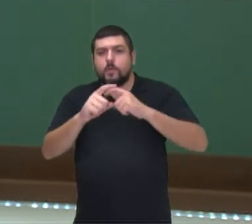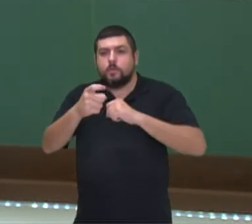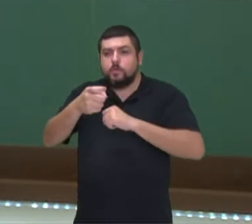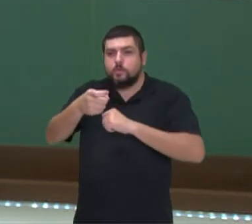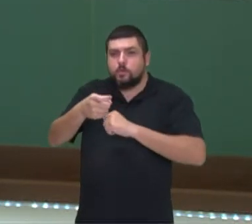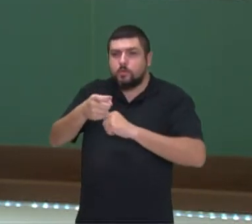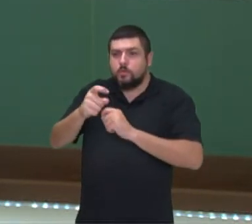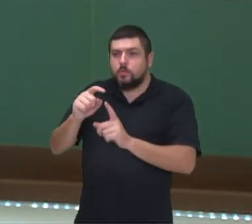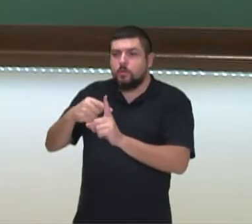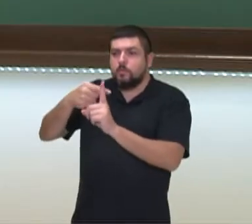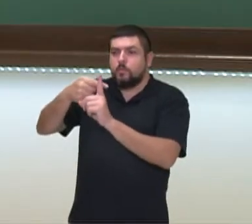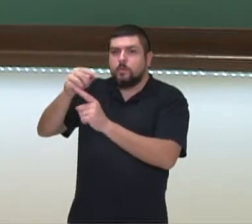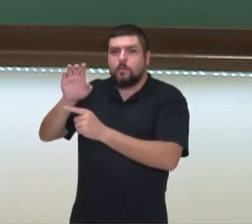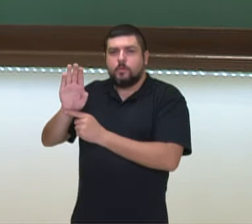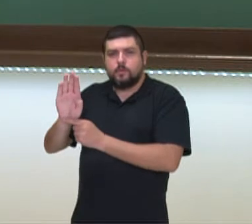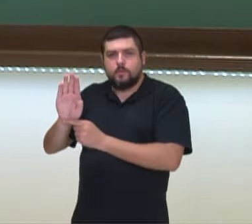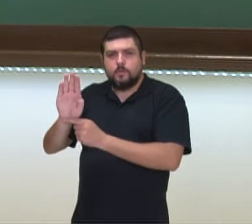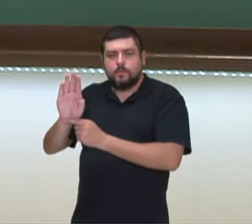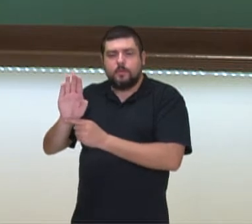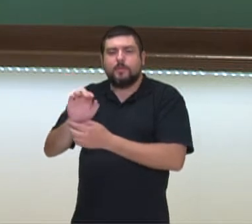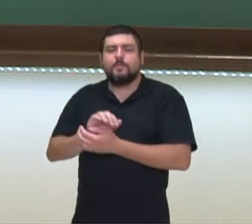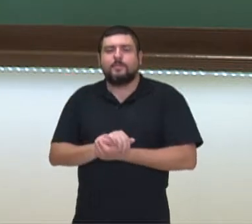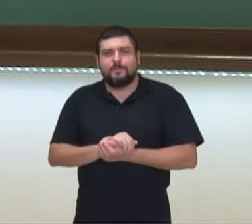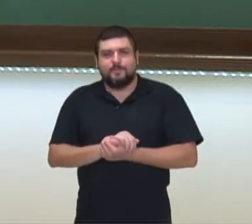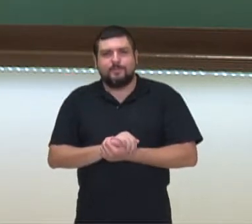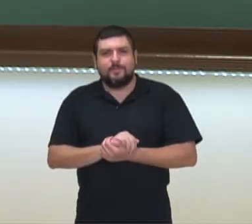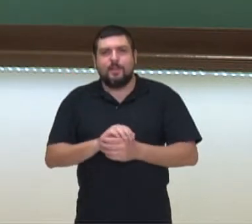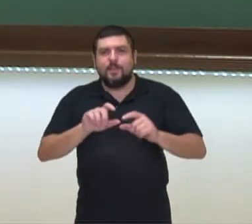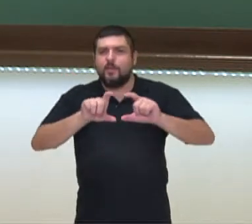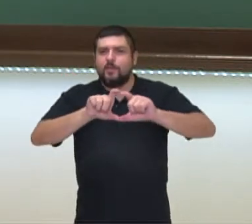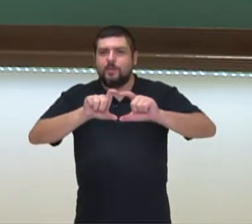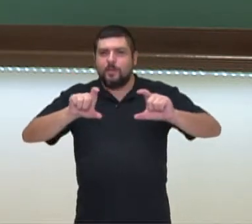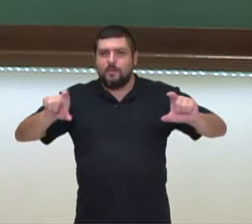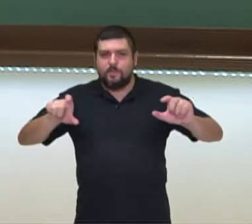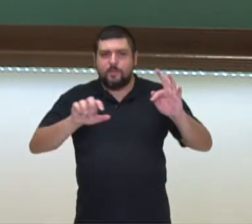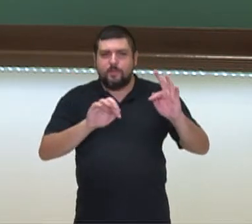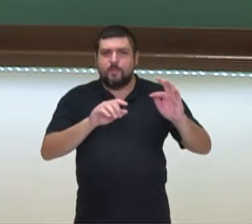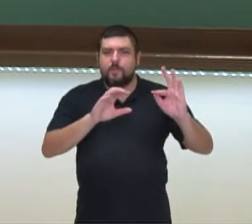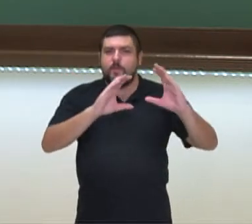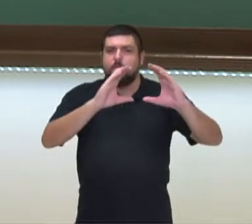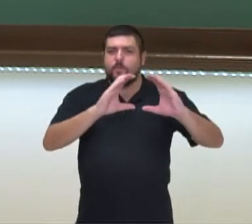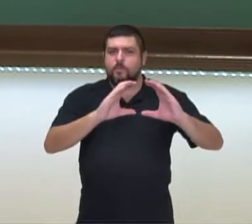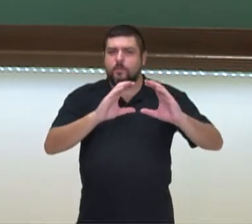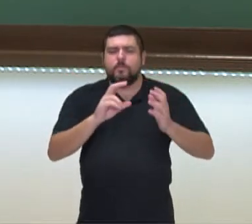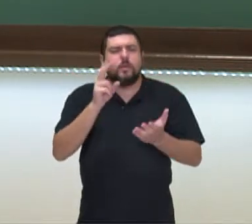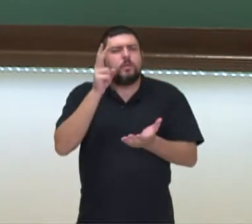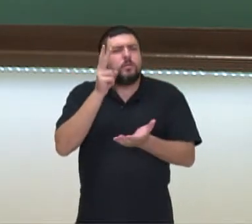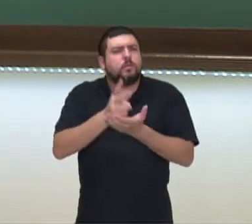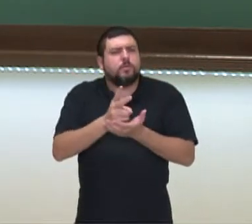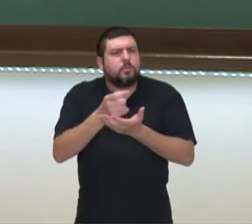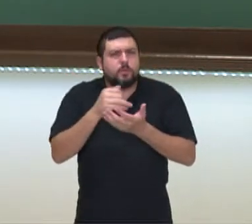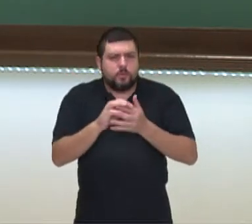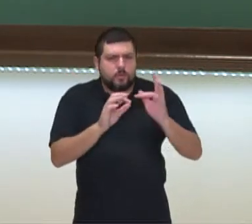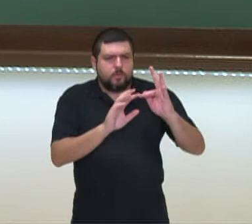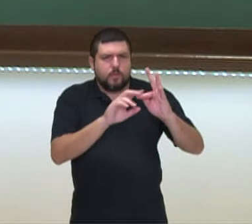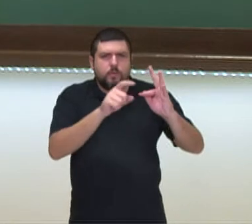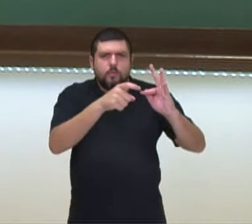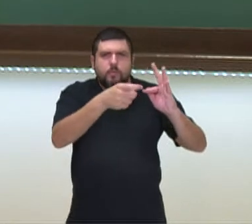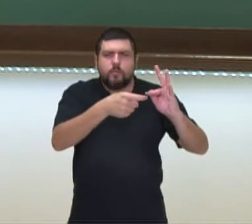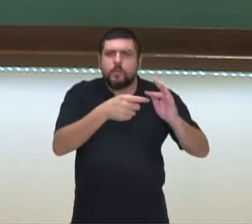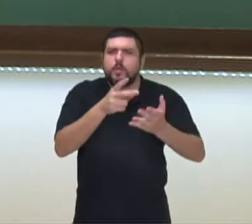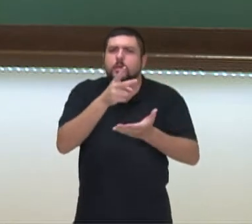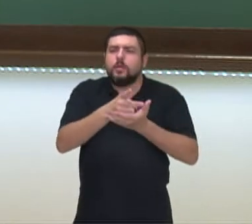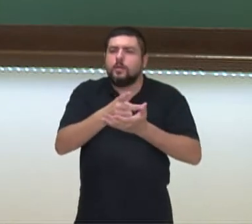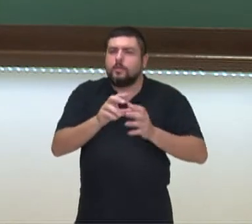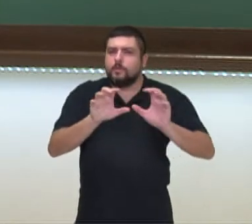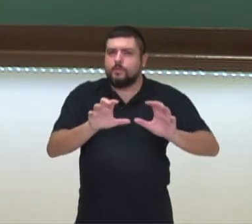o formato, é a carinha dessa função afim. Toda função, ela tem, né, essa lei de formação. E